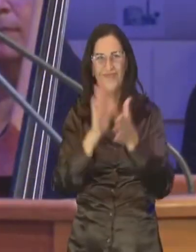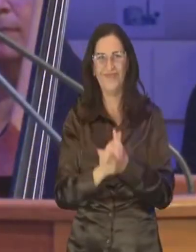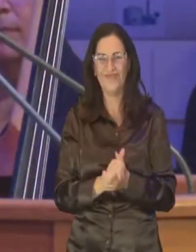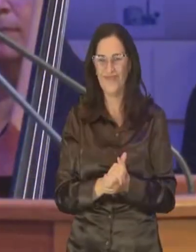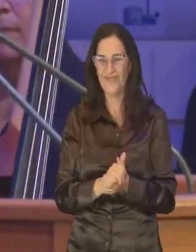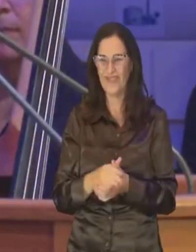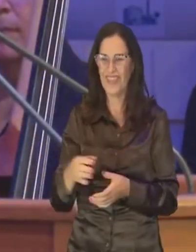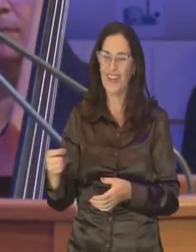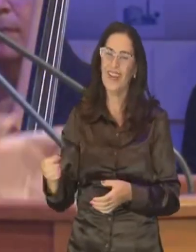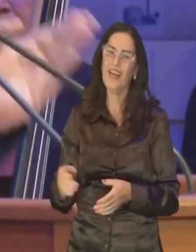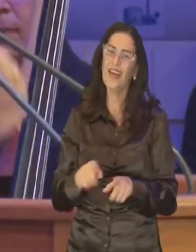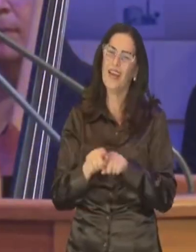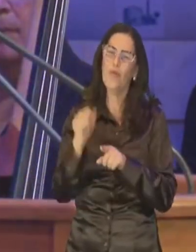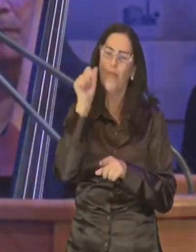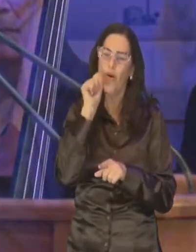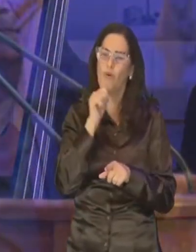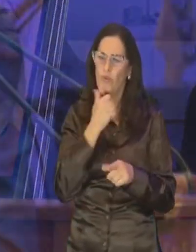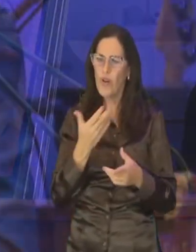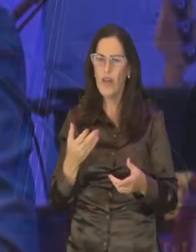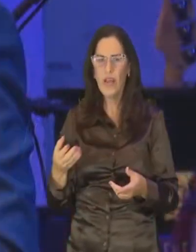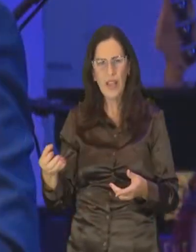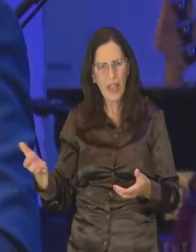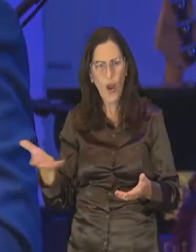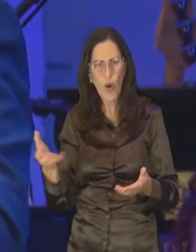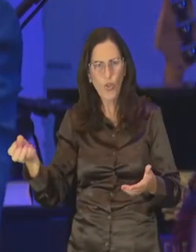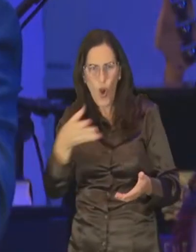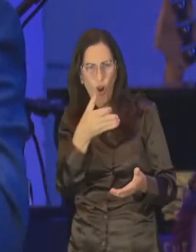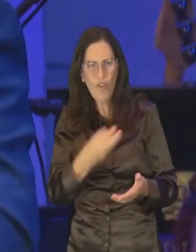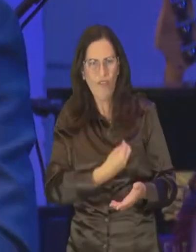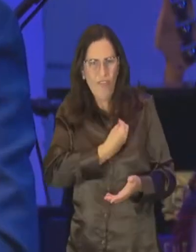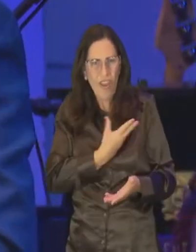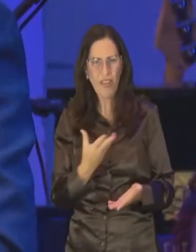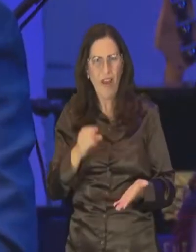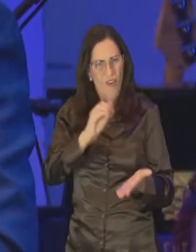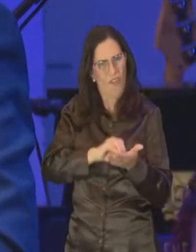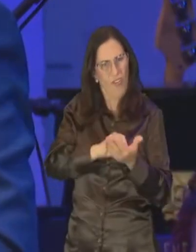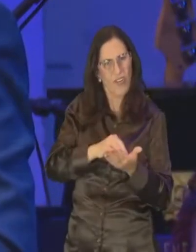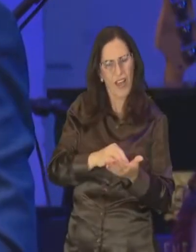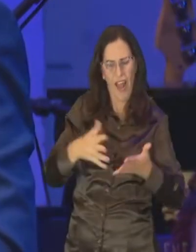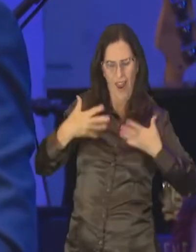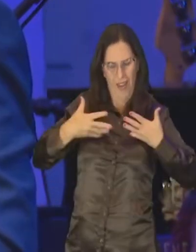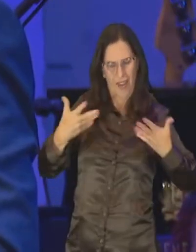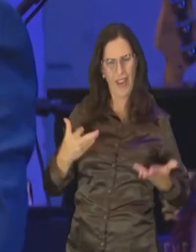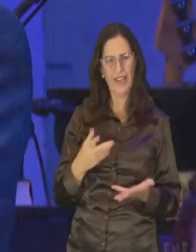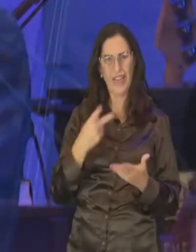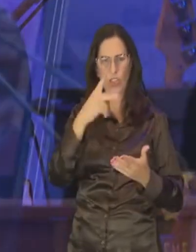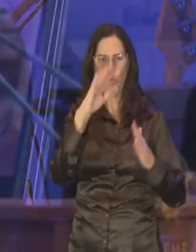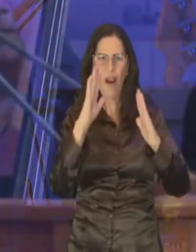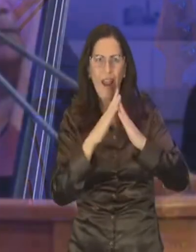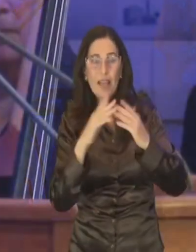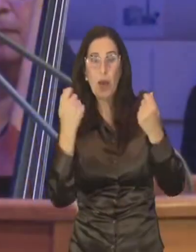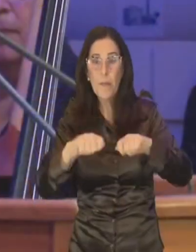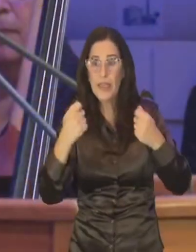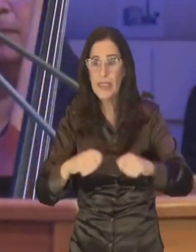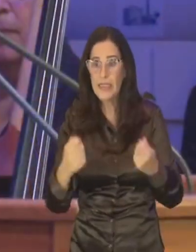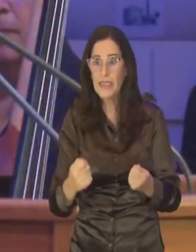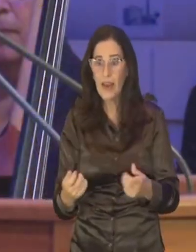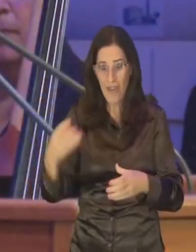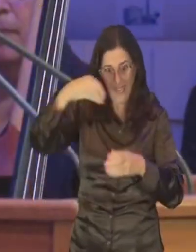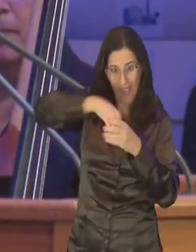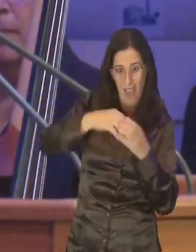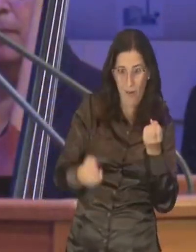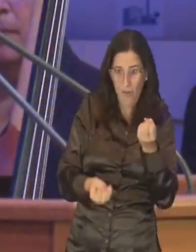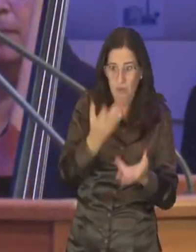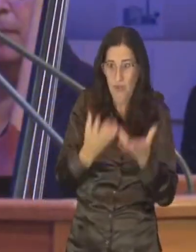Meu irmão, minha irmã, se você quer ter um novo formato com Deus, se está faltando a verdadeira alegria na sua casa, você precisa entrar dentro do forno,